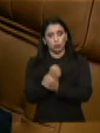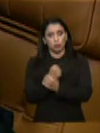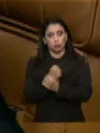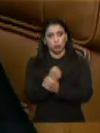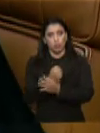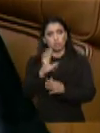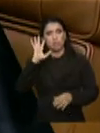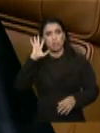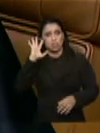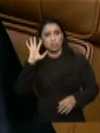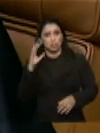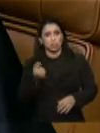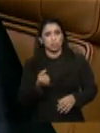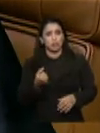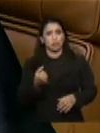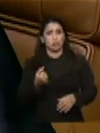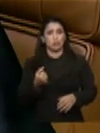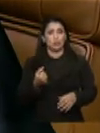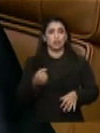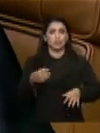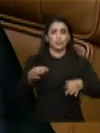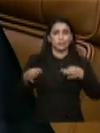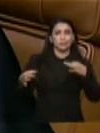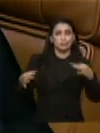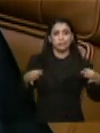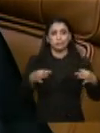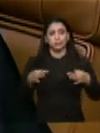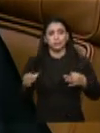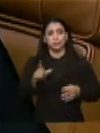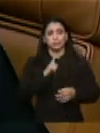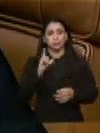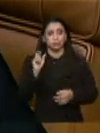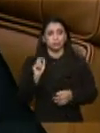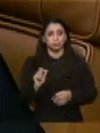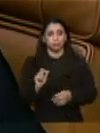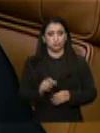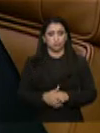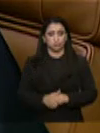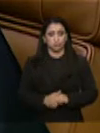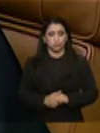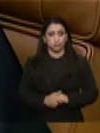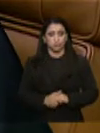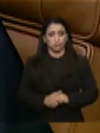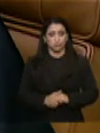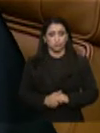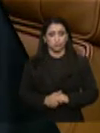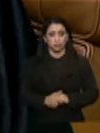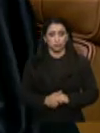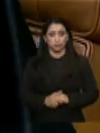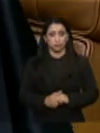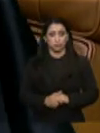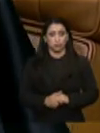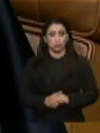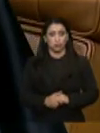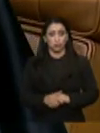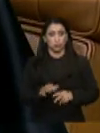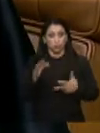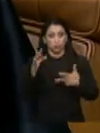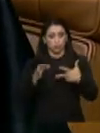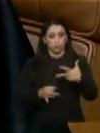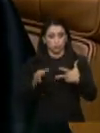pelas decisões conflitantes das várias instâncias sistêmicas do Poder Judiciário, e agora sim